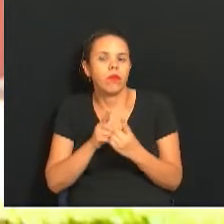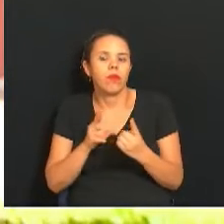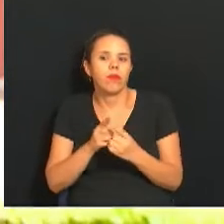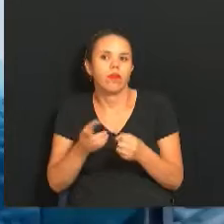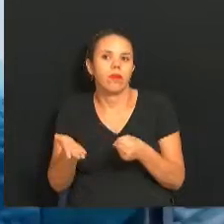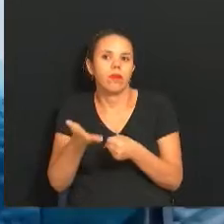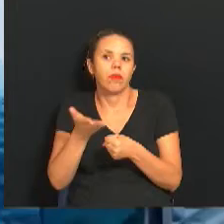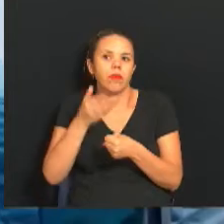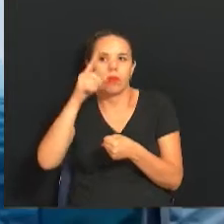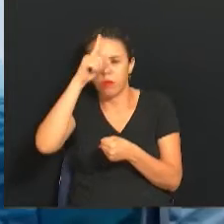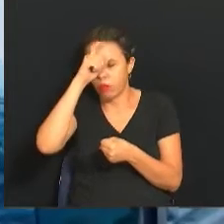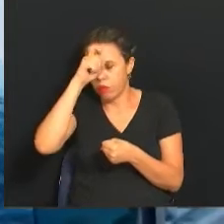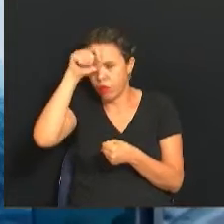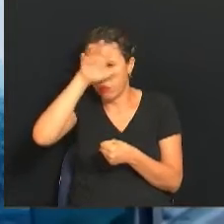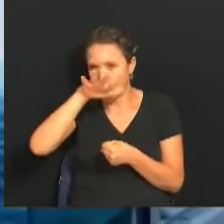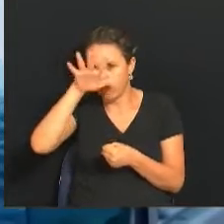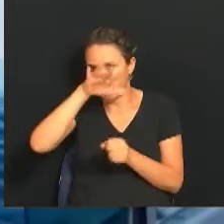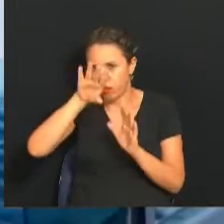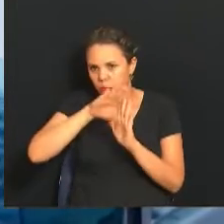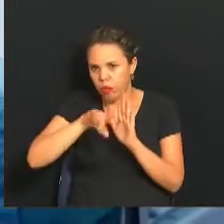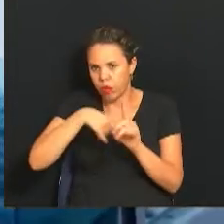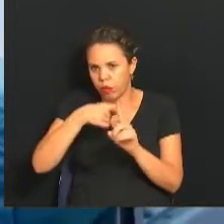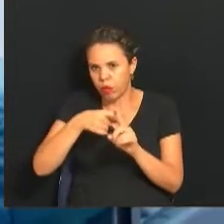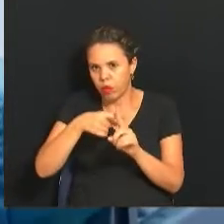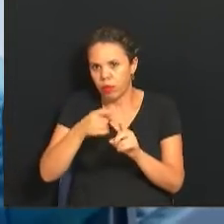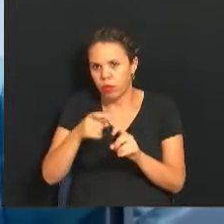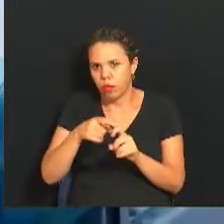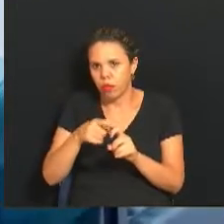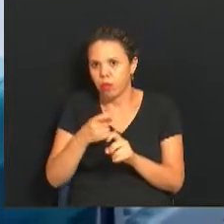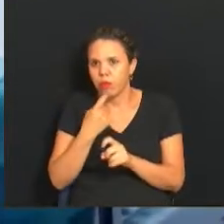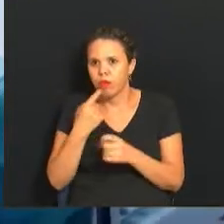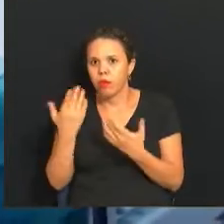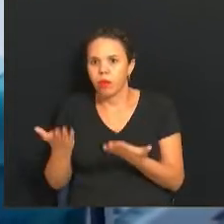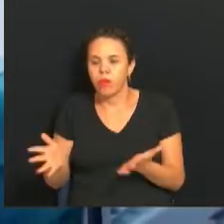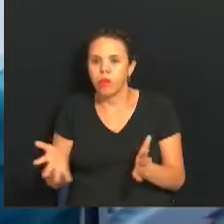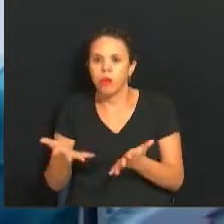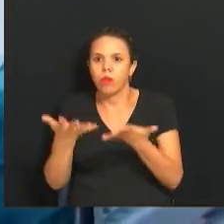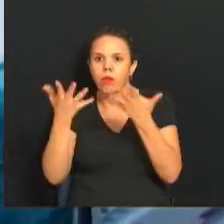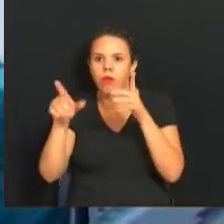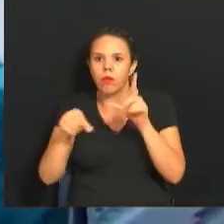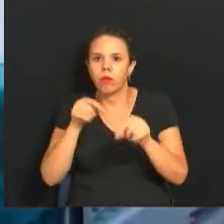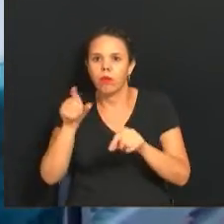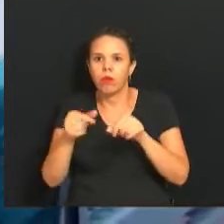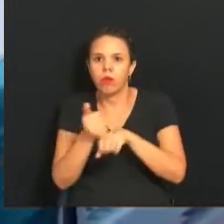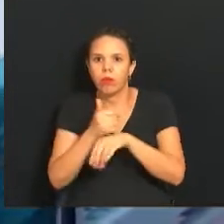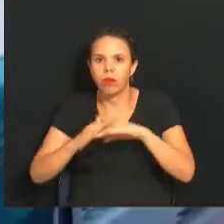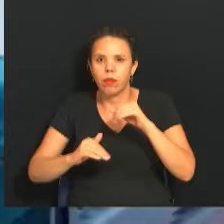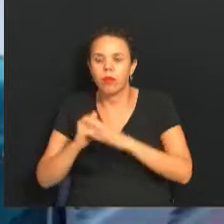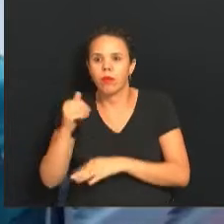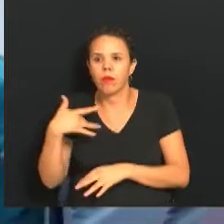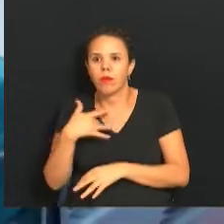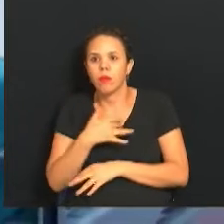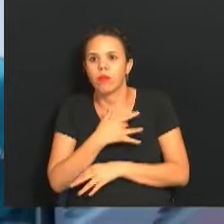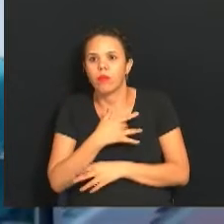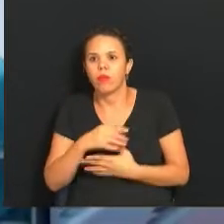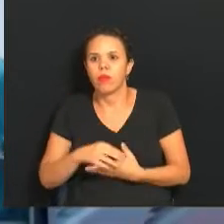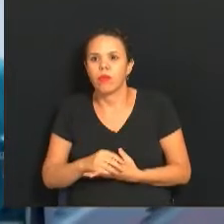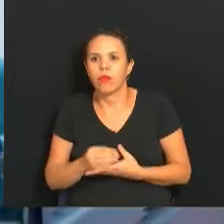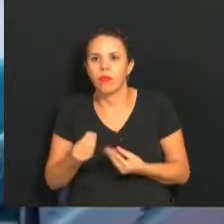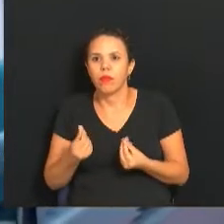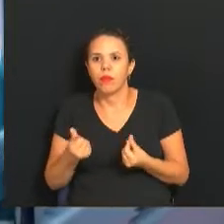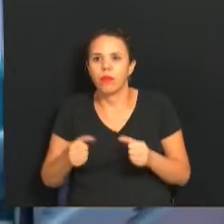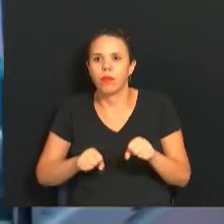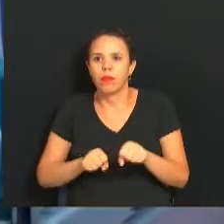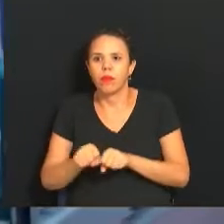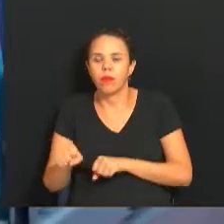e hospitalar. O programa Mais Médicos Campineiro promove a seleção de profissionais da saúde qualificados e